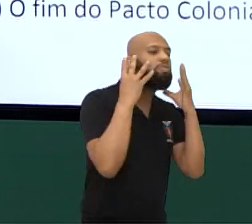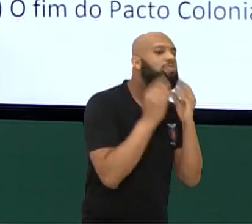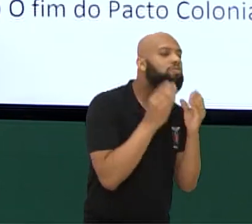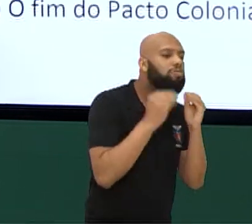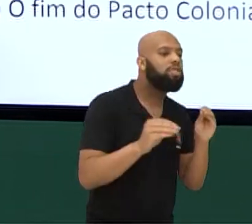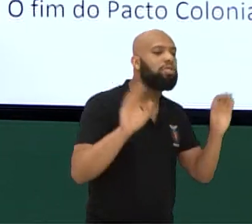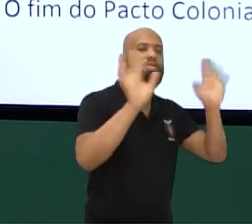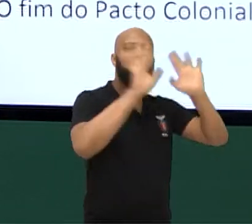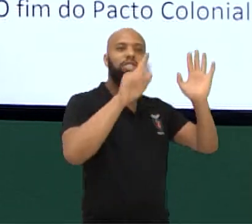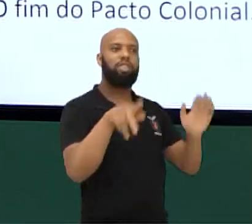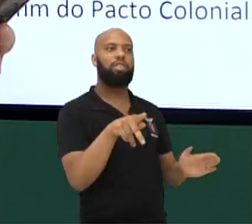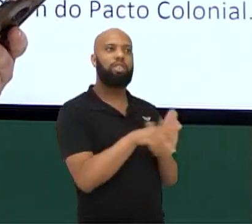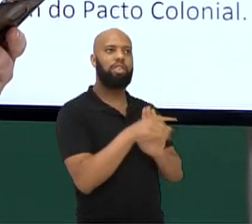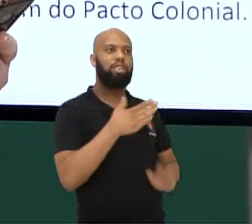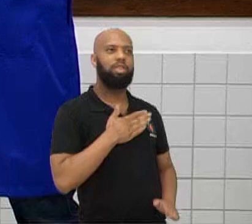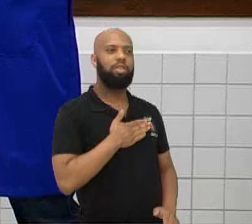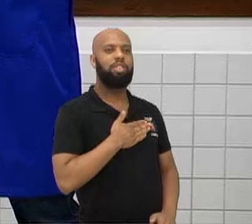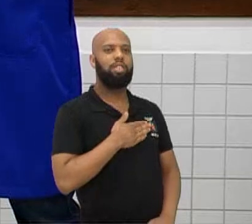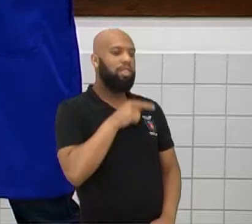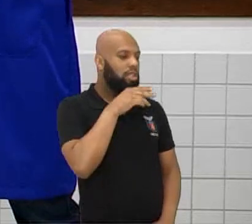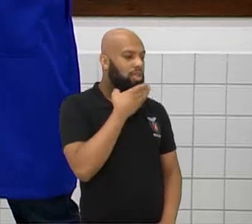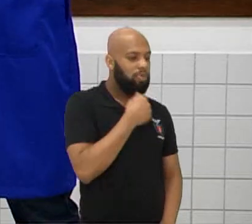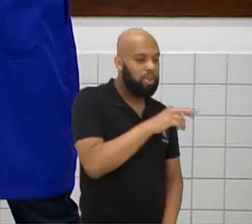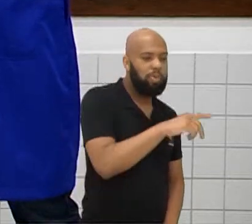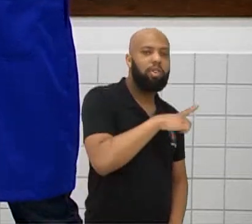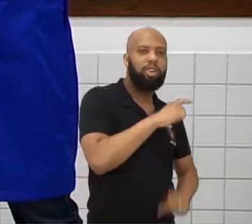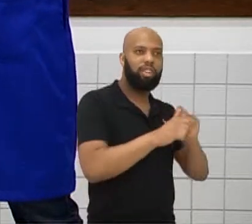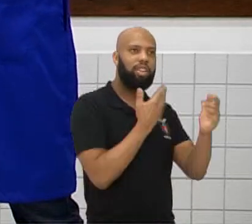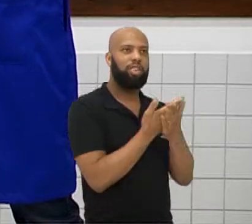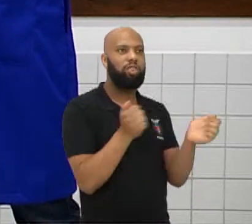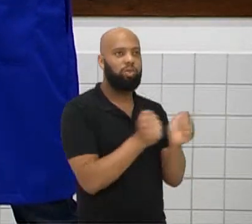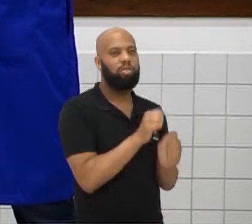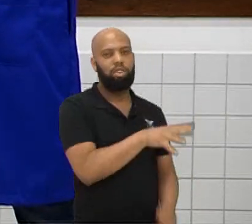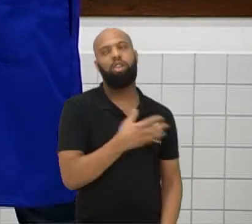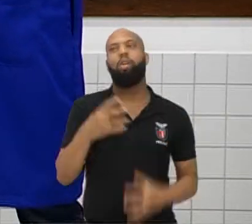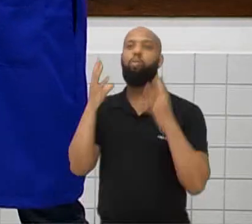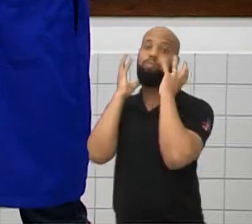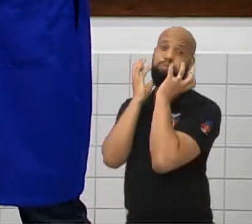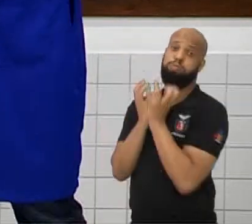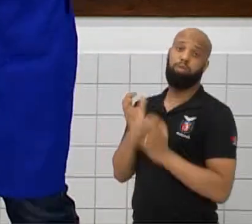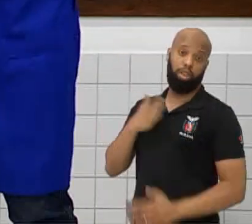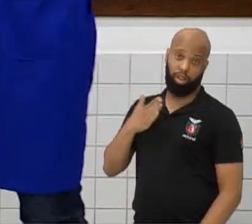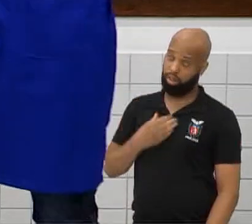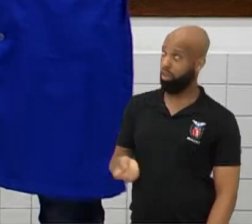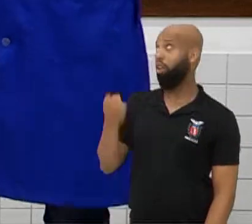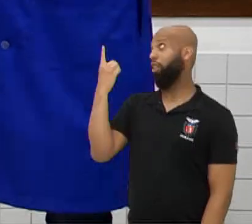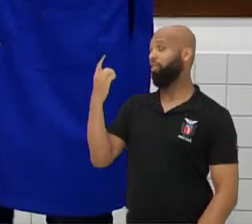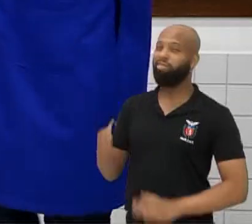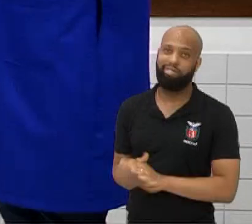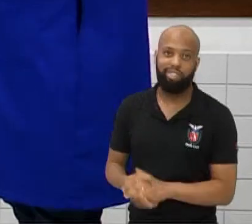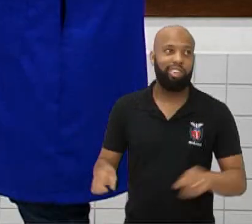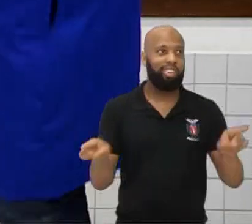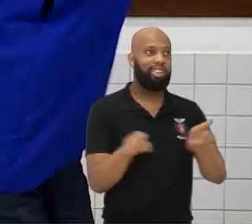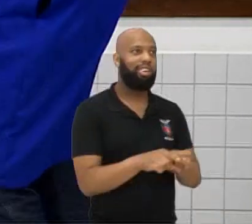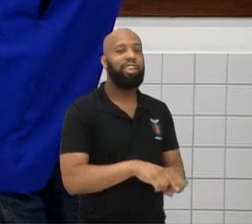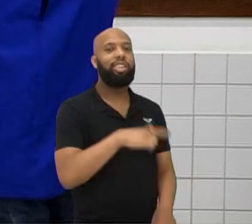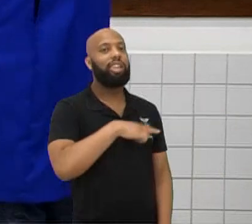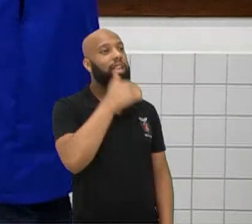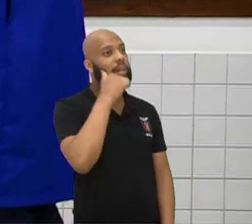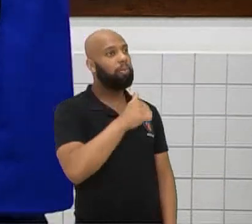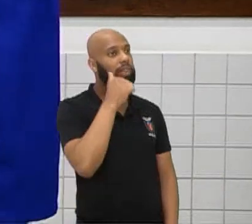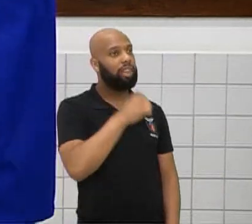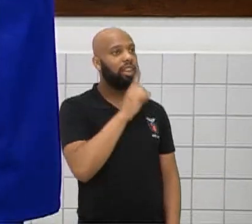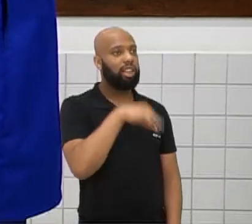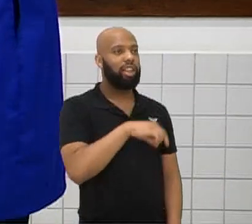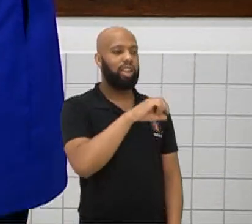meu irmão Arthur, que tem aula com você. Super barbudo, nossa, uma barba fenomenal. E para a Geisiane de São Jorge de